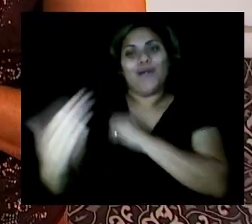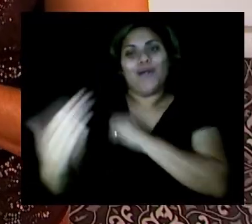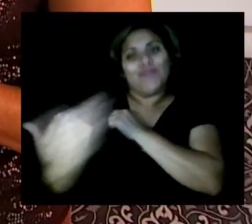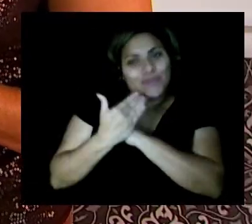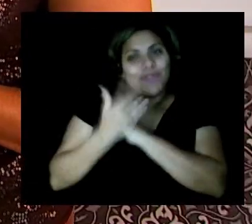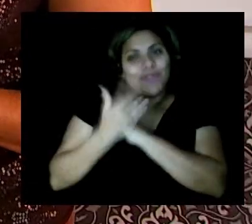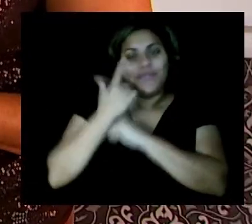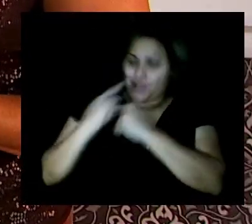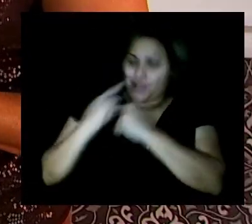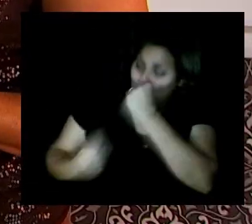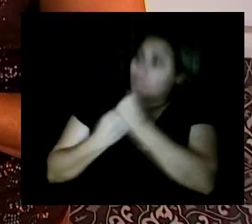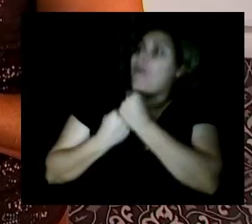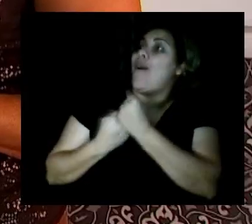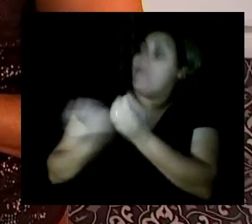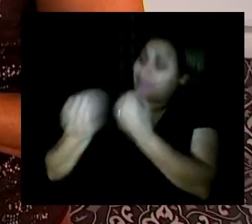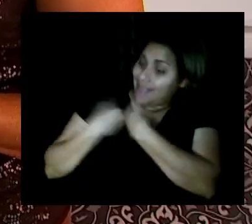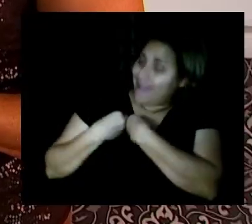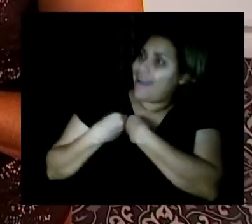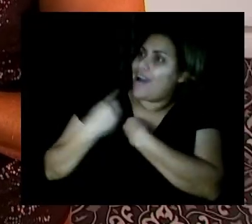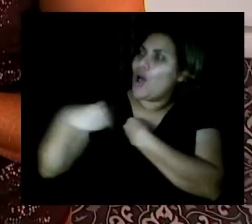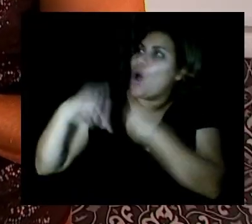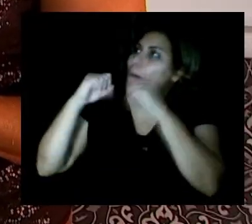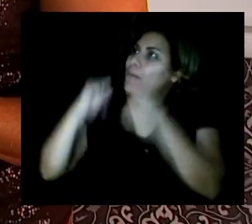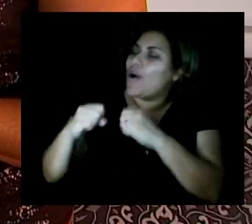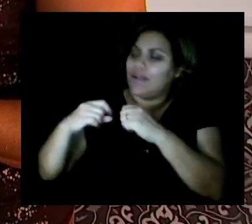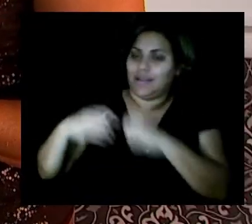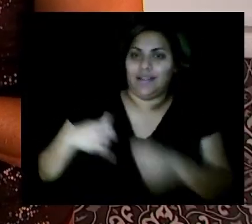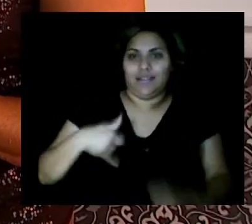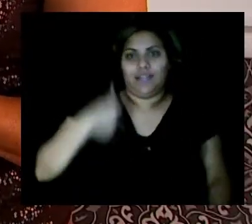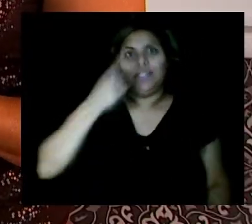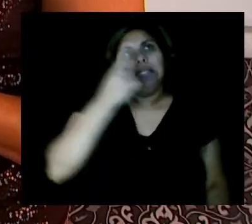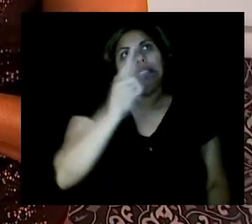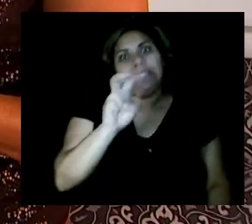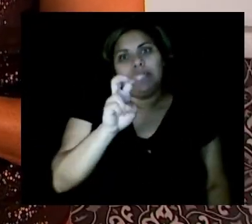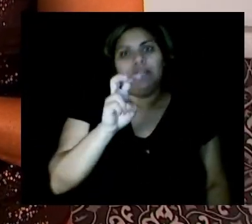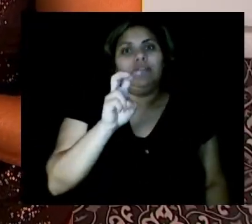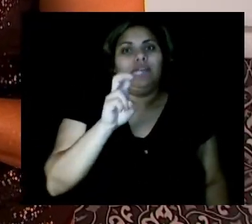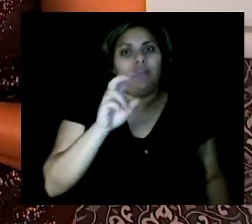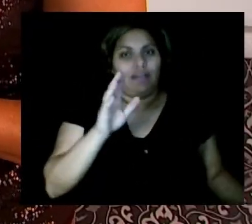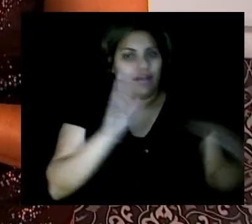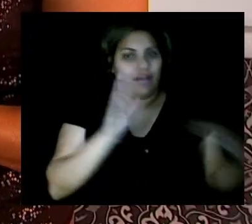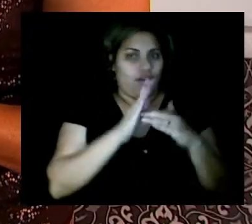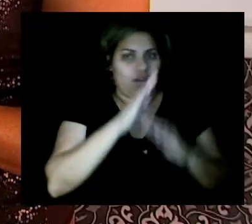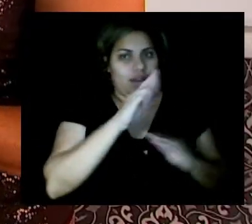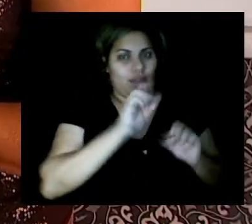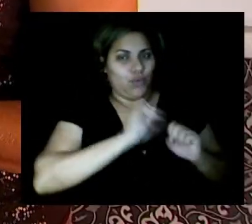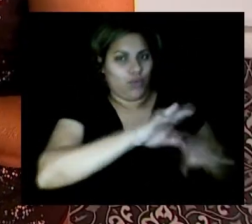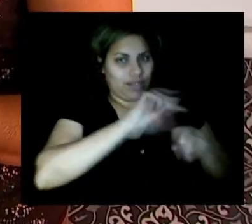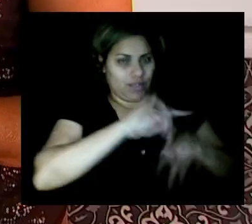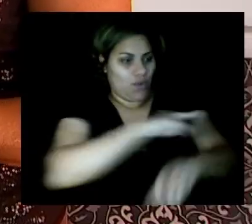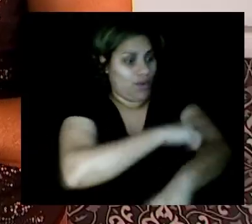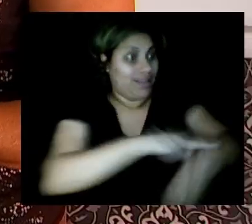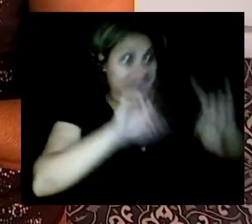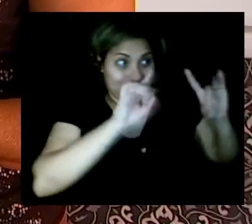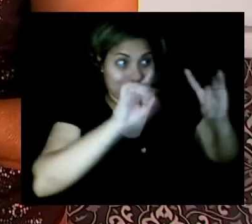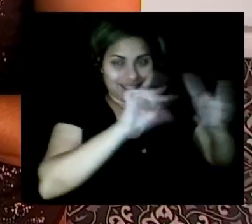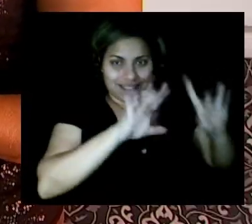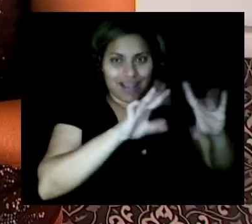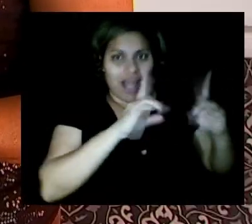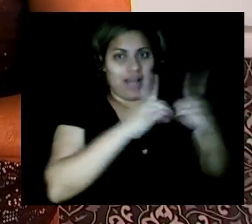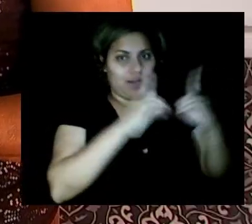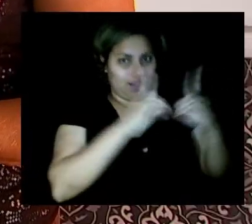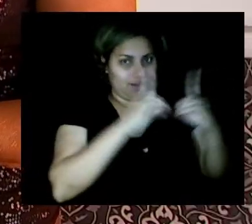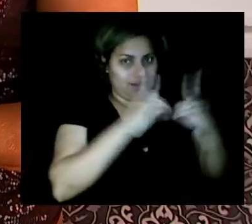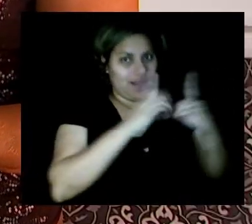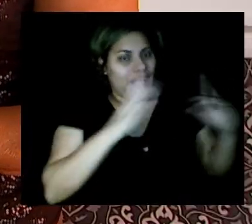possa até os 15, por exemplo, o projeto Educação Especial vai até, o projeto Autoassistida vai até novembro. E